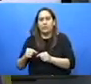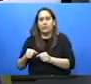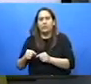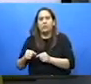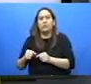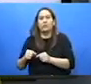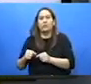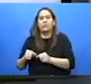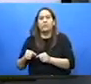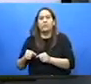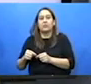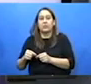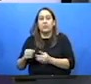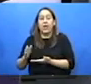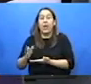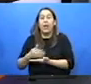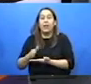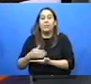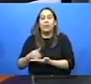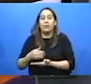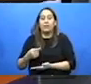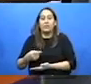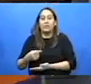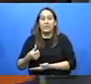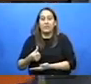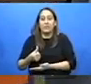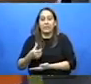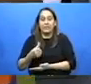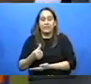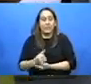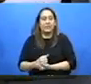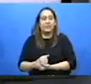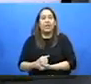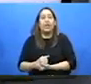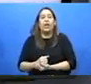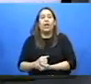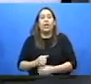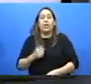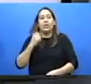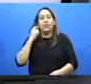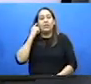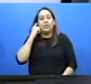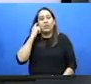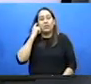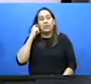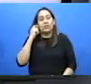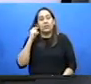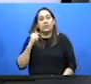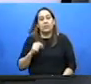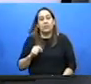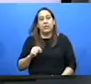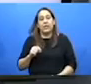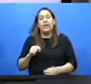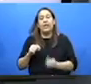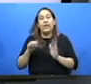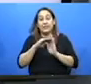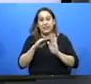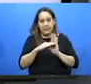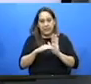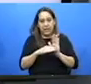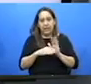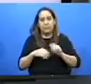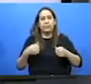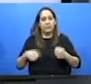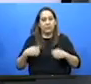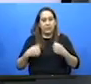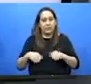Desculpa, Catiana. Página 166, tá? Bom, essas são as etapas.